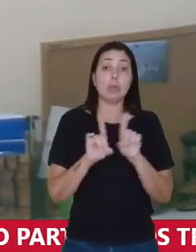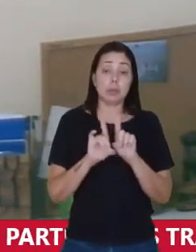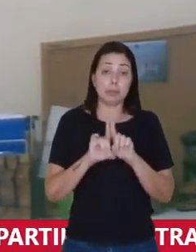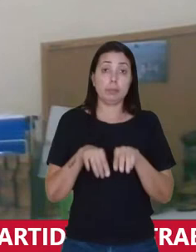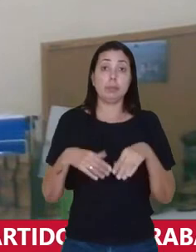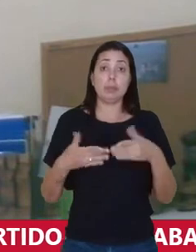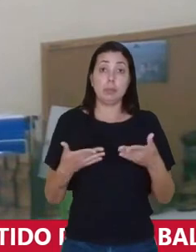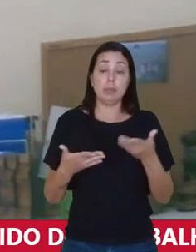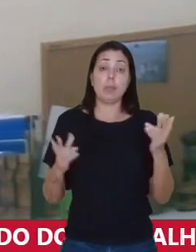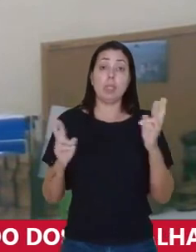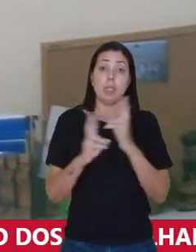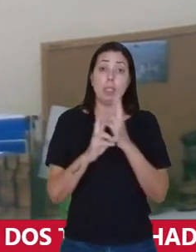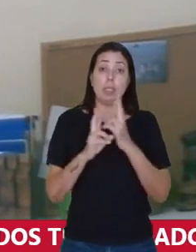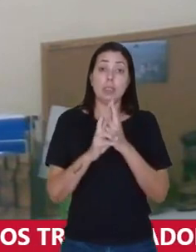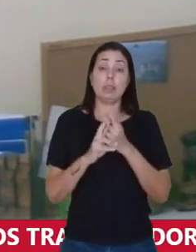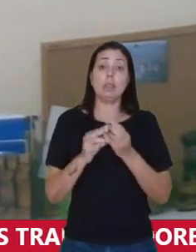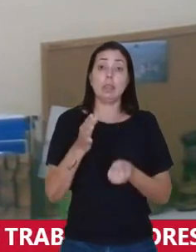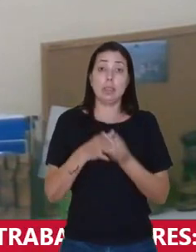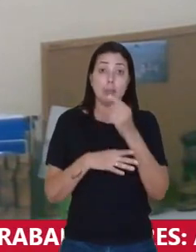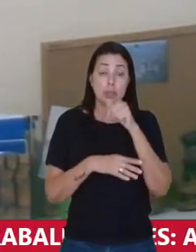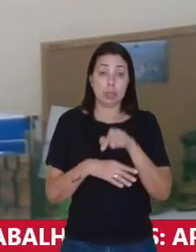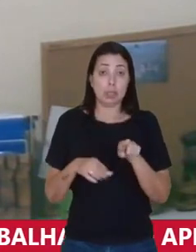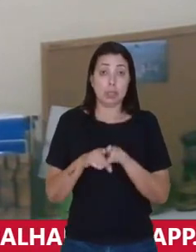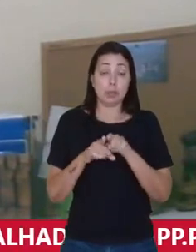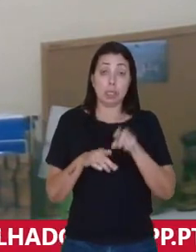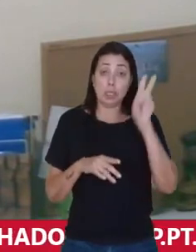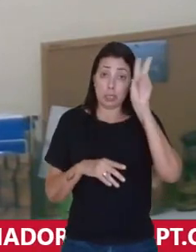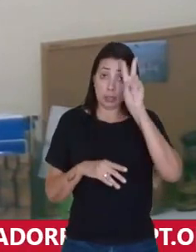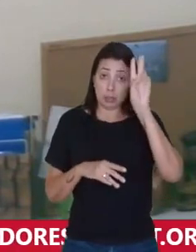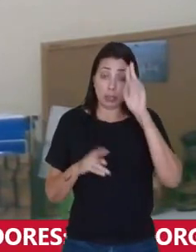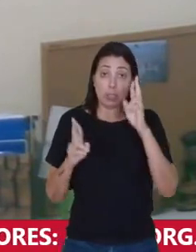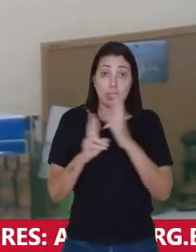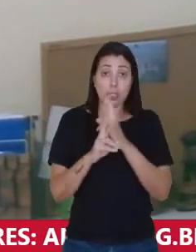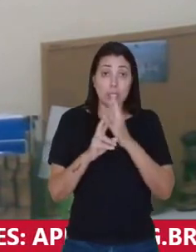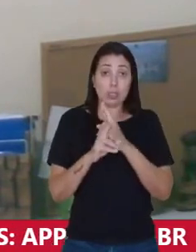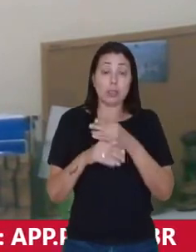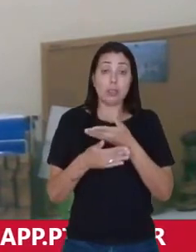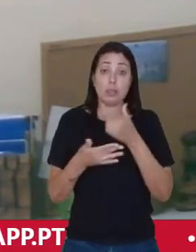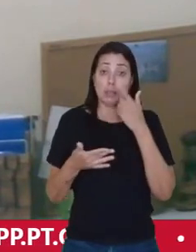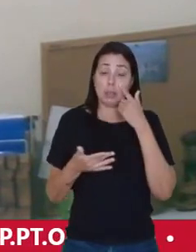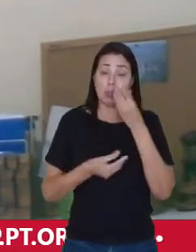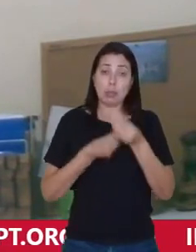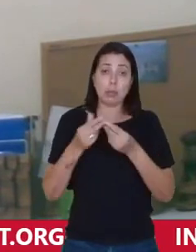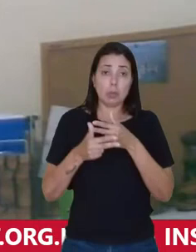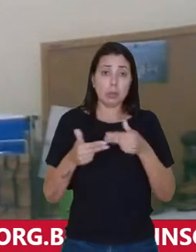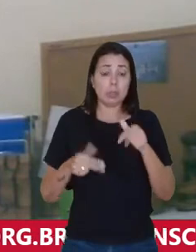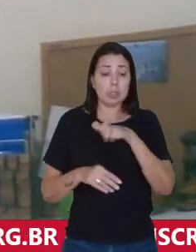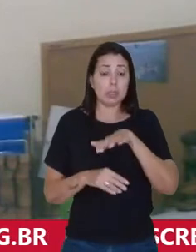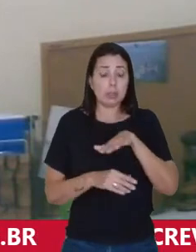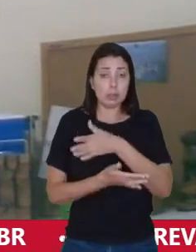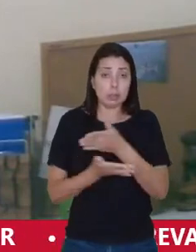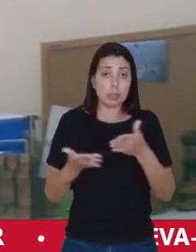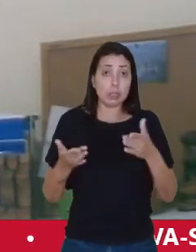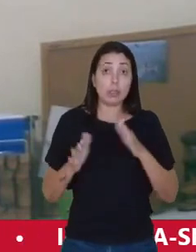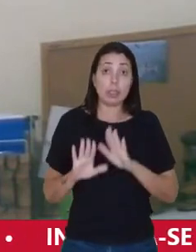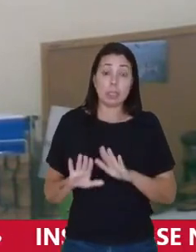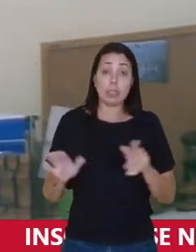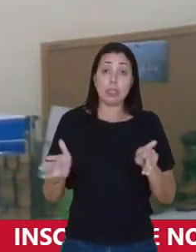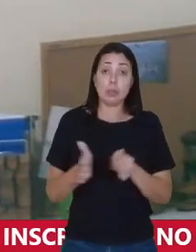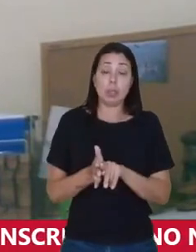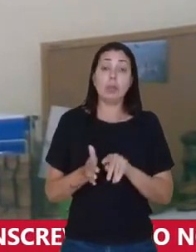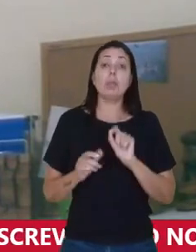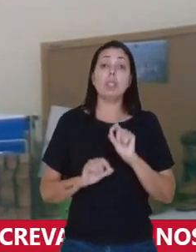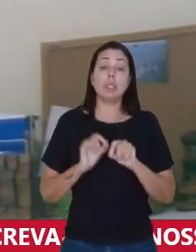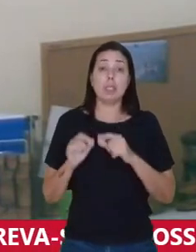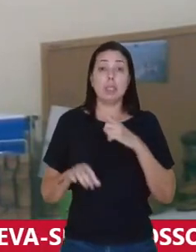Né? E a relação que as elites se instauram aqui, historicamente, é a relação de ver isso como um conjunto de fundos territoriais a serem apropriados no momento em